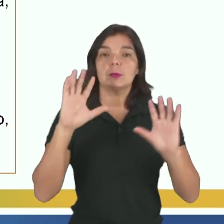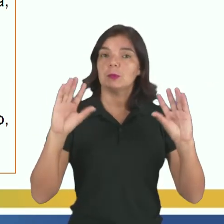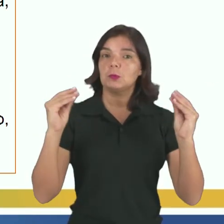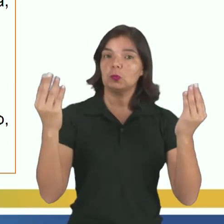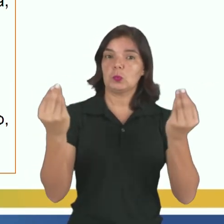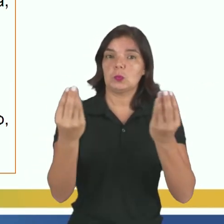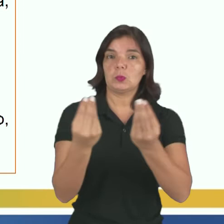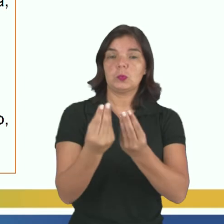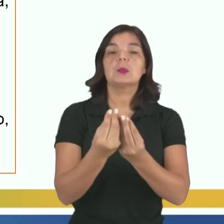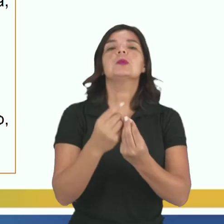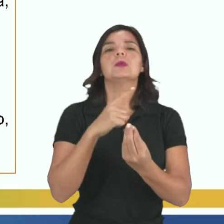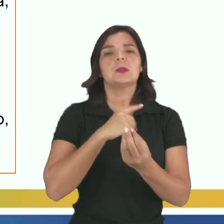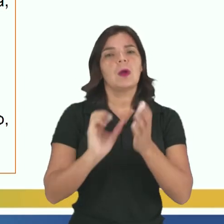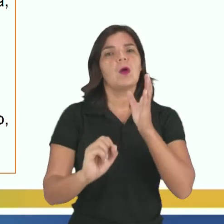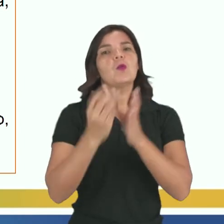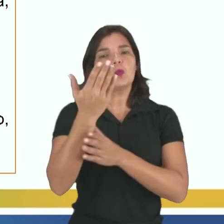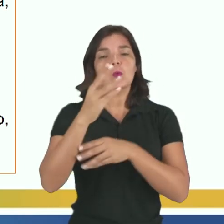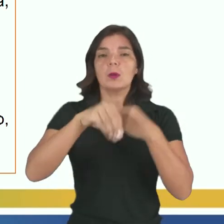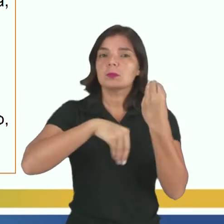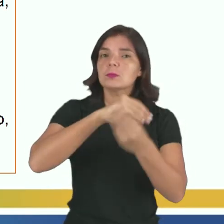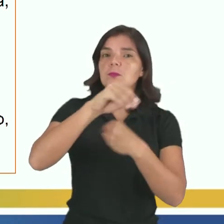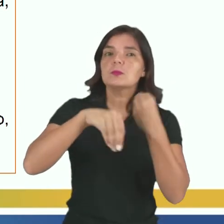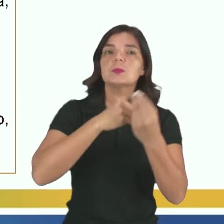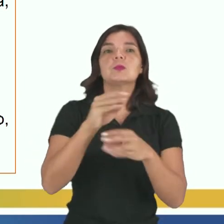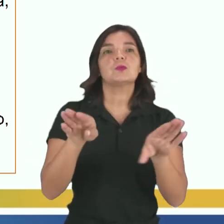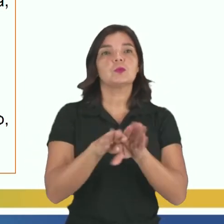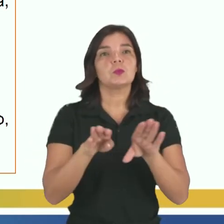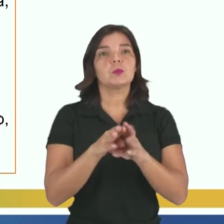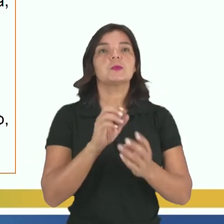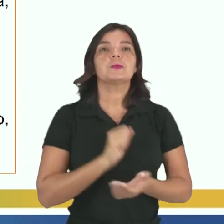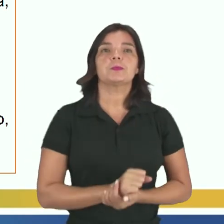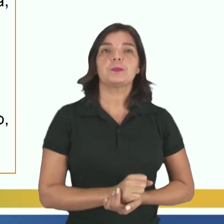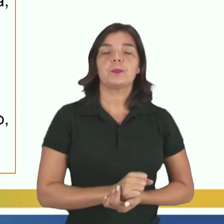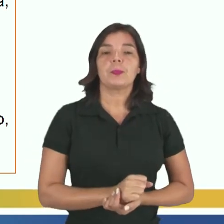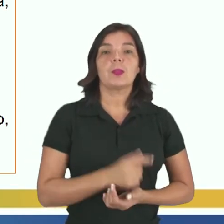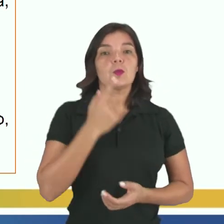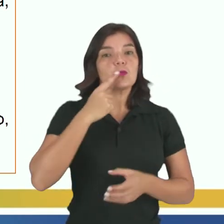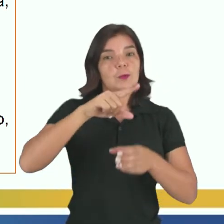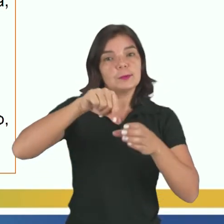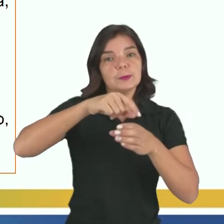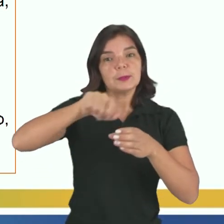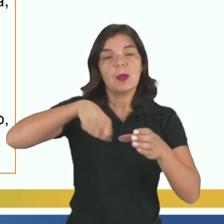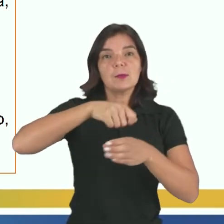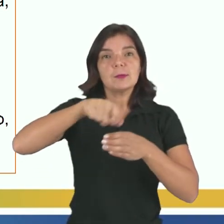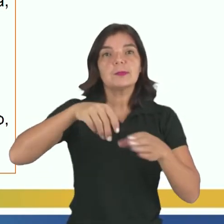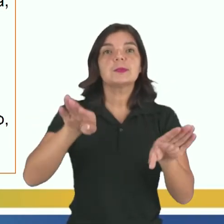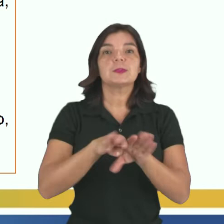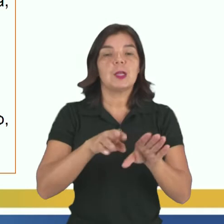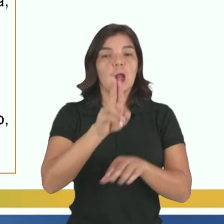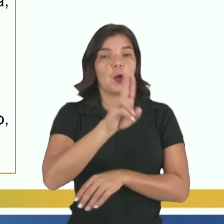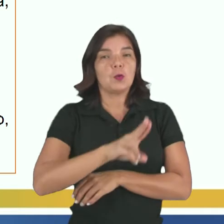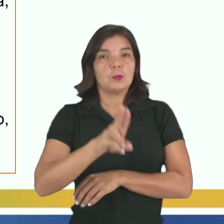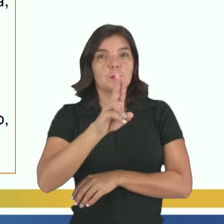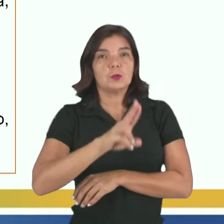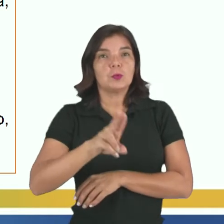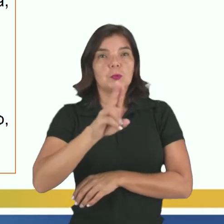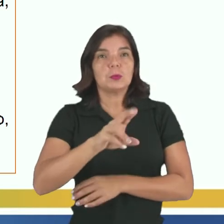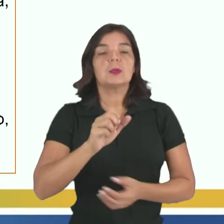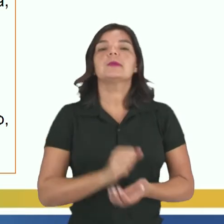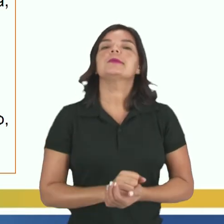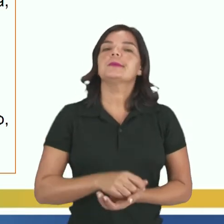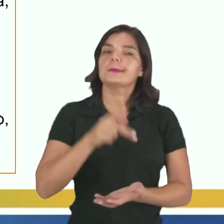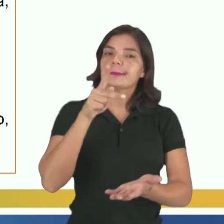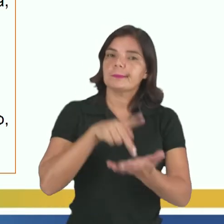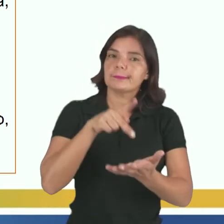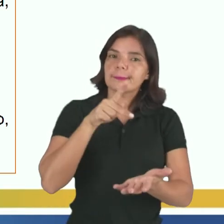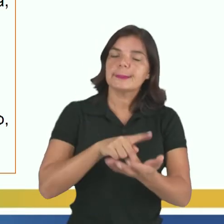substâncias, a gente sempre vai ver que está acontecendo um tipo de mistura. E por último, perguntava, né, sobre o sal de cozinha, se ele é ou não é uma substância,